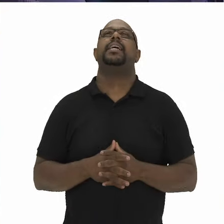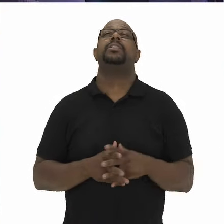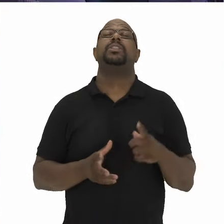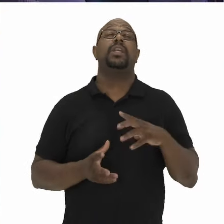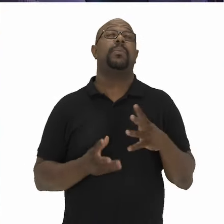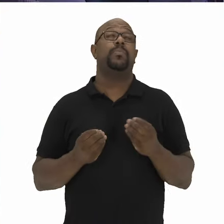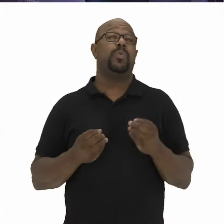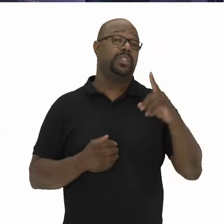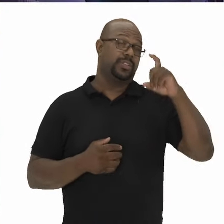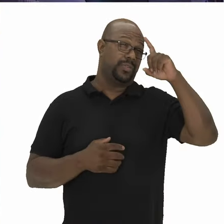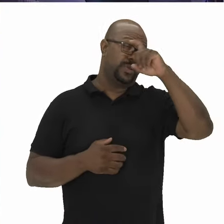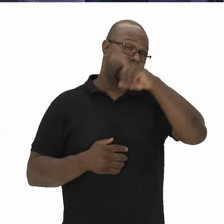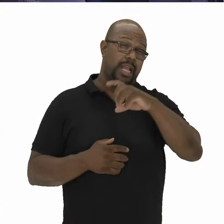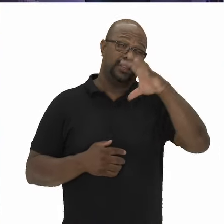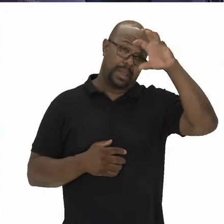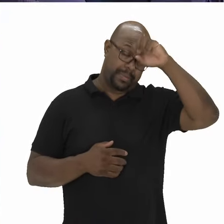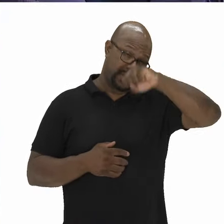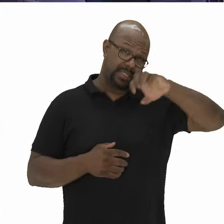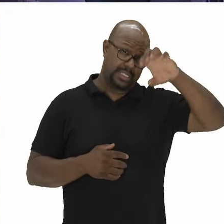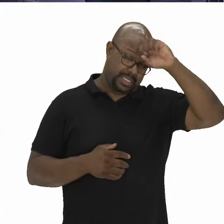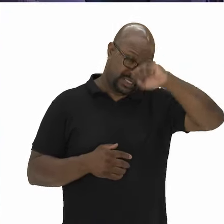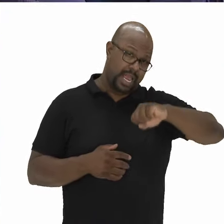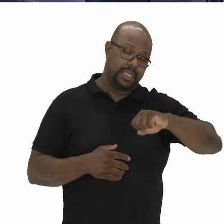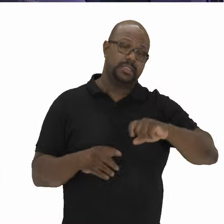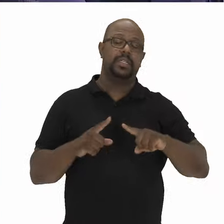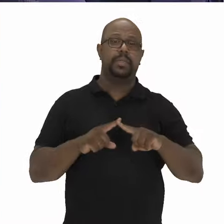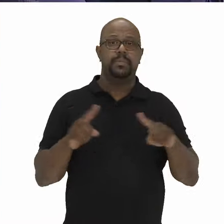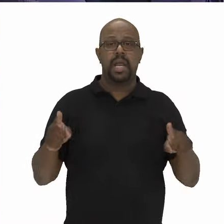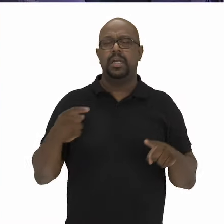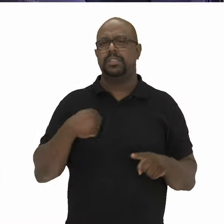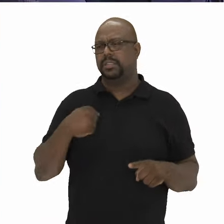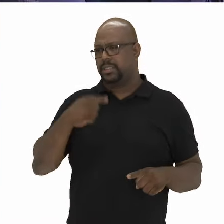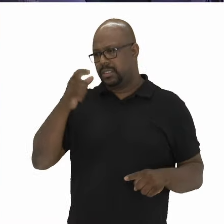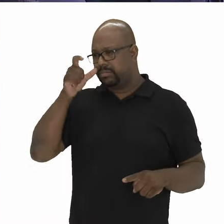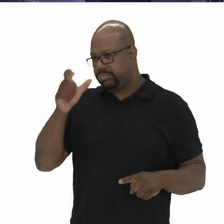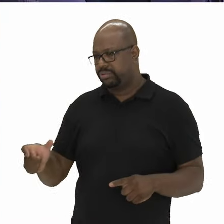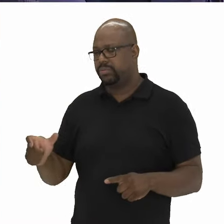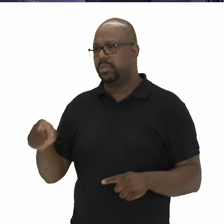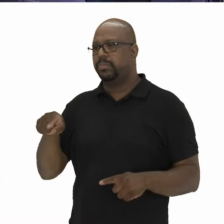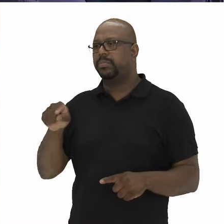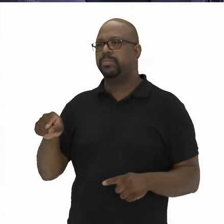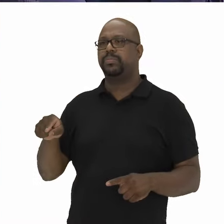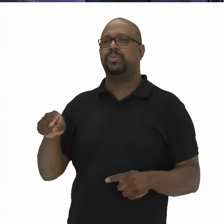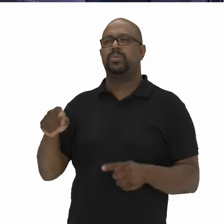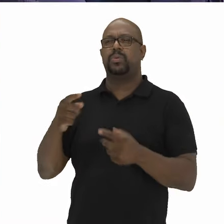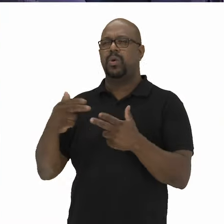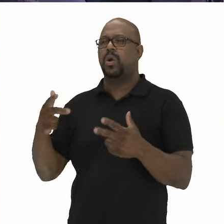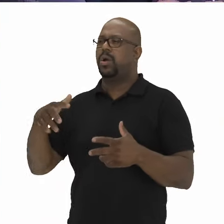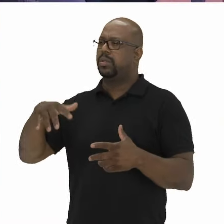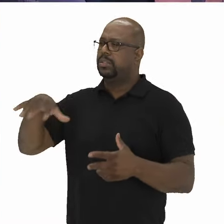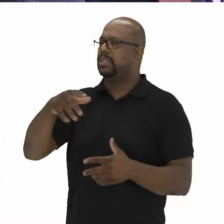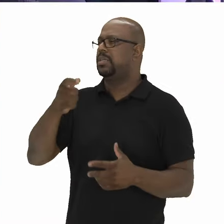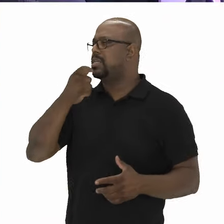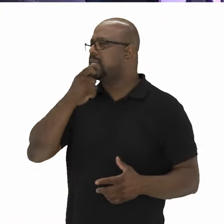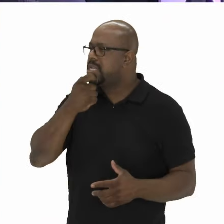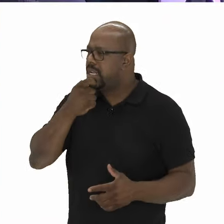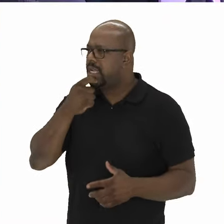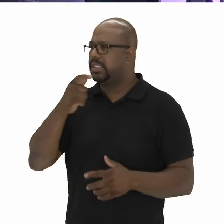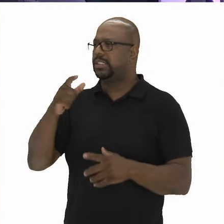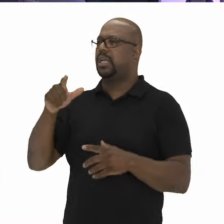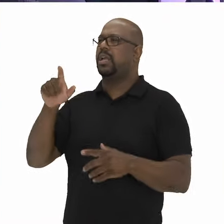eh tinha muita dificuldade aprendizagem mas eu me interessava por círculos ingleses